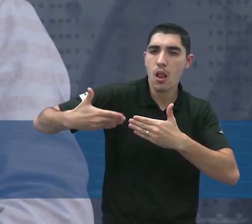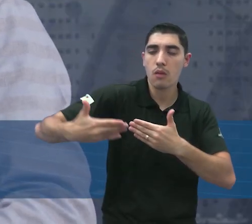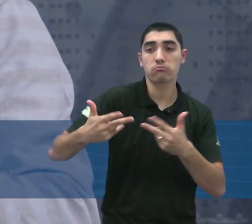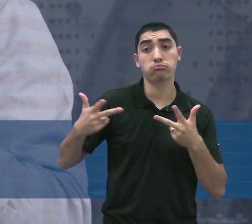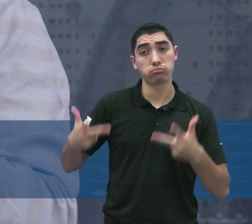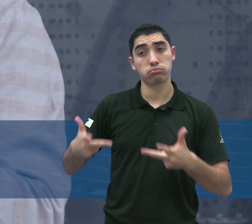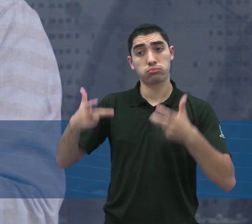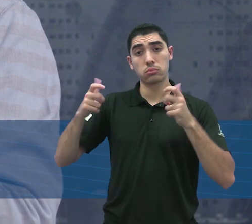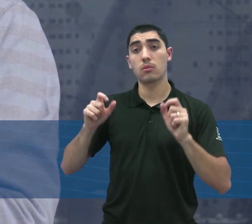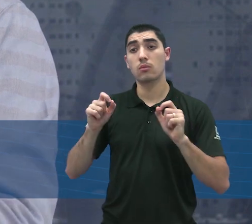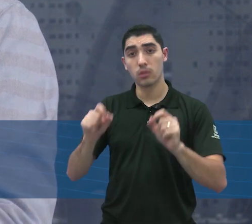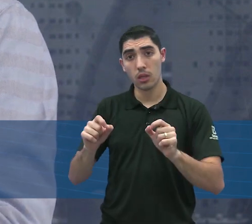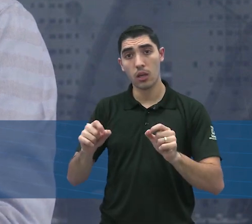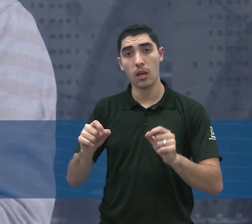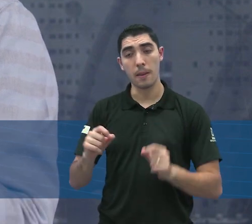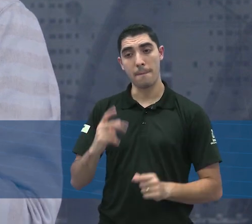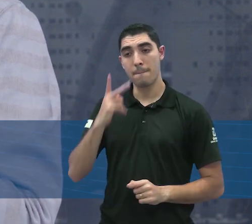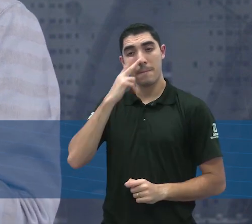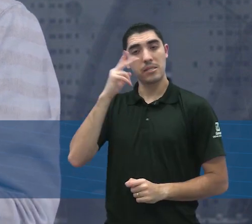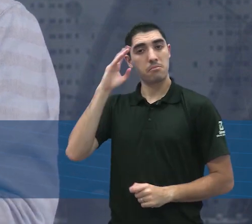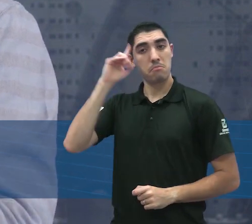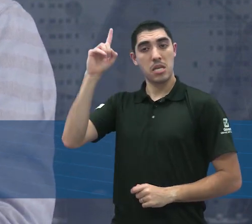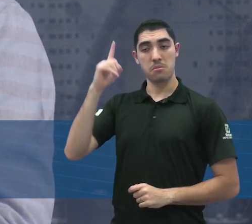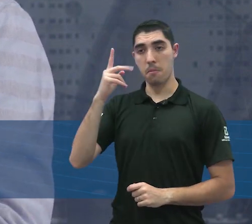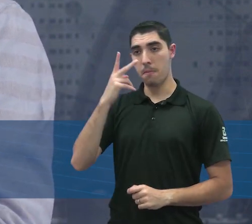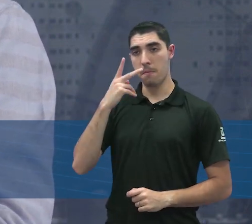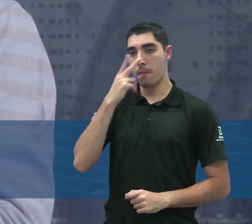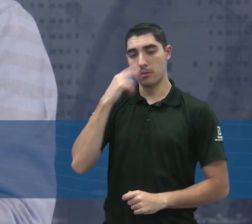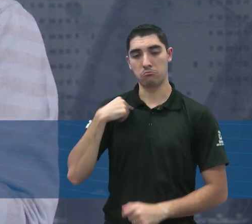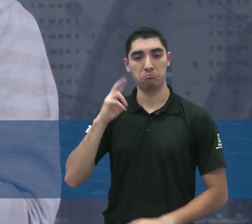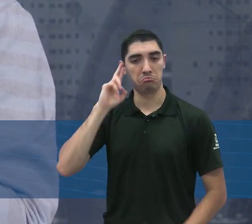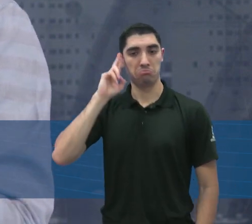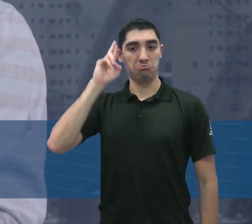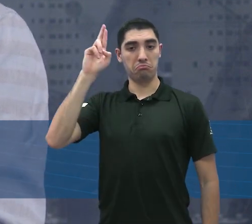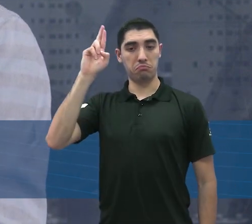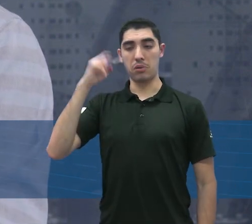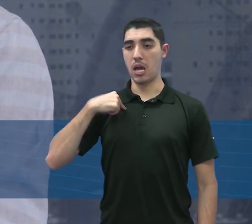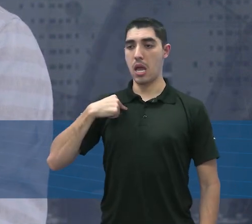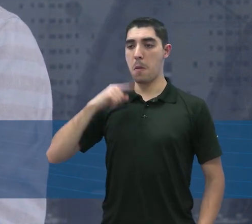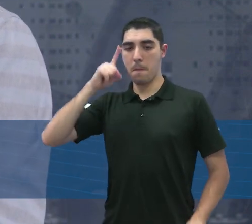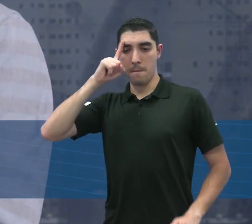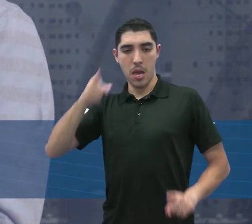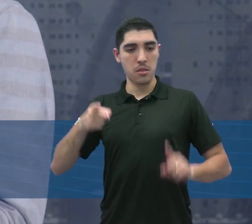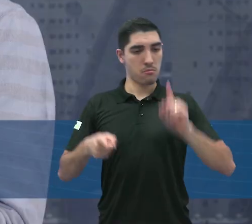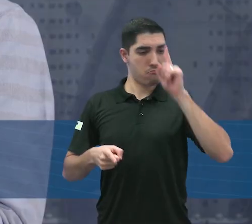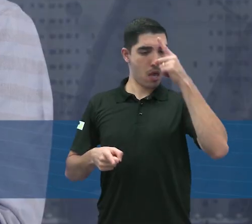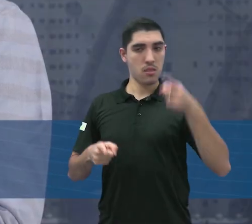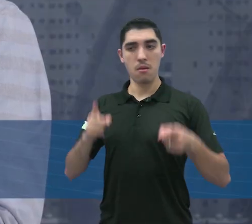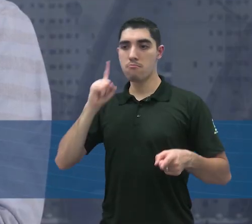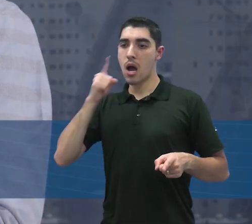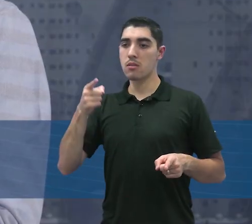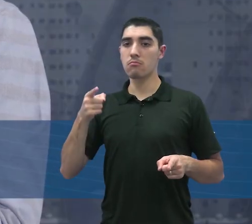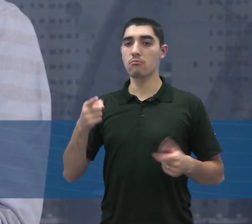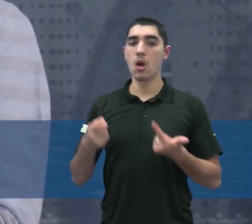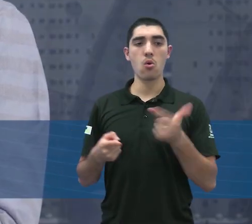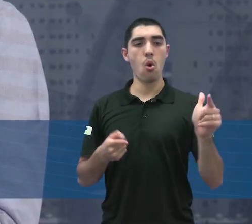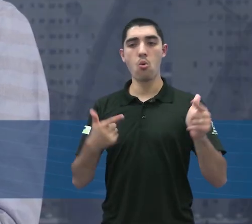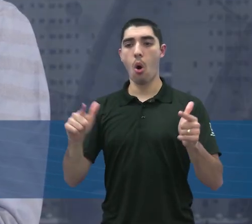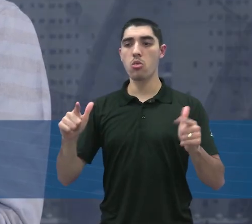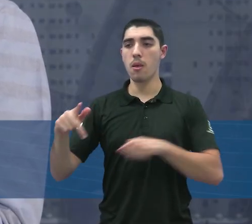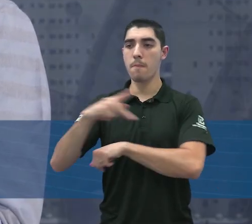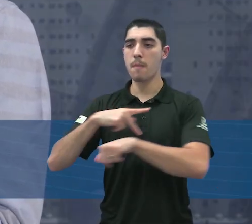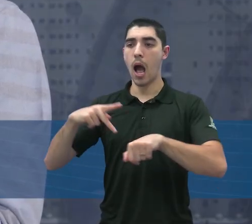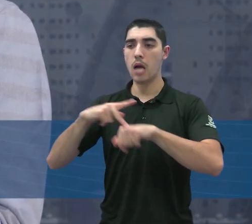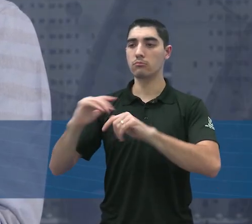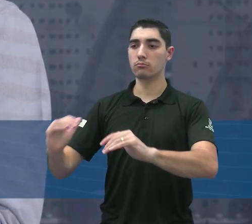de projeção de domínio, como projeção da importância ou da centralidade de alguns países sobre os